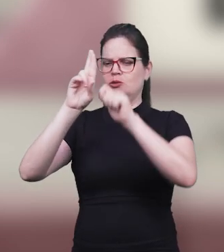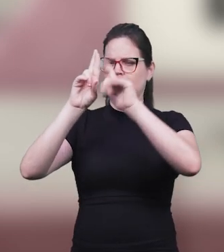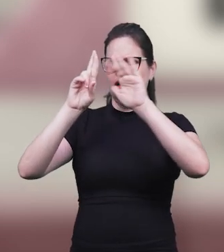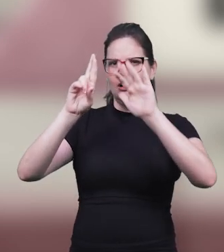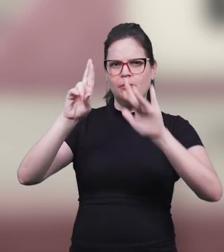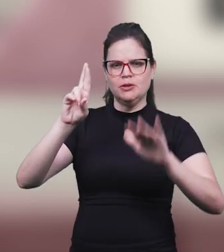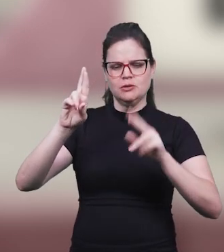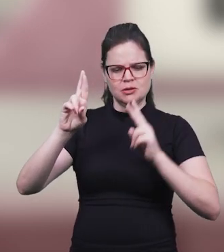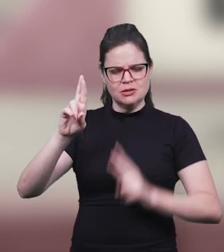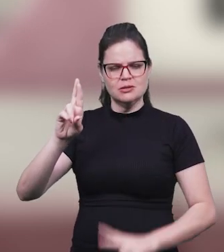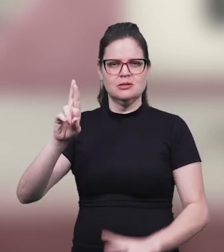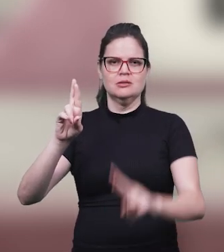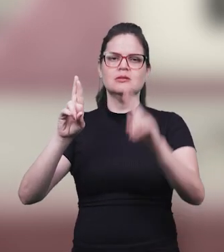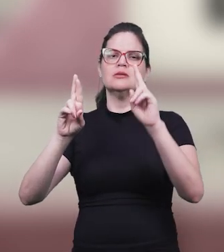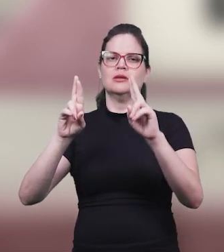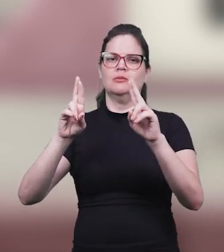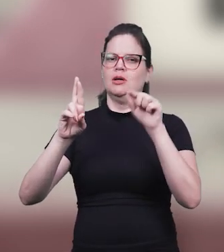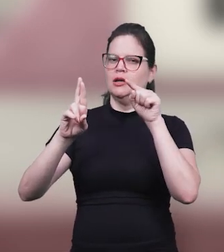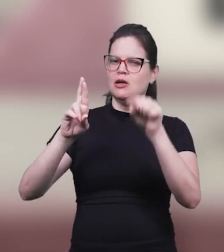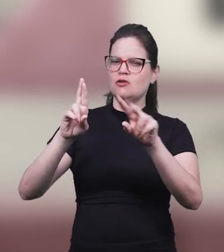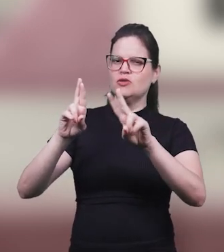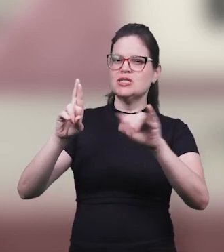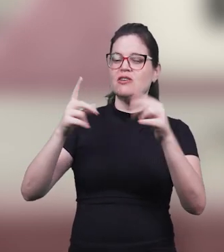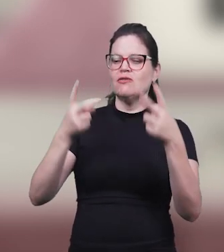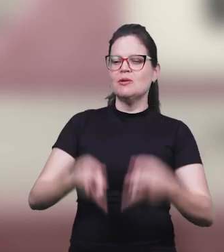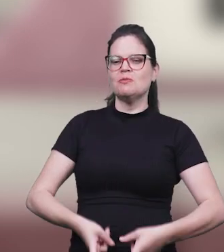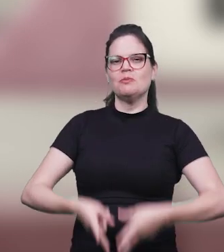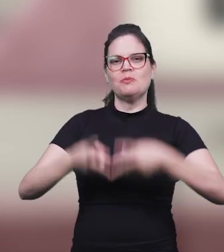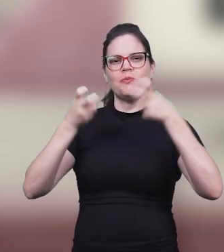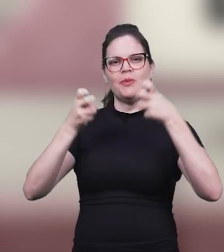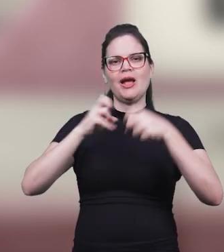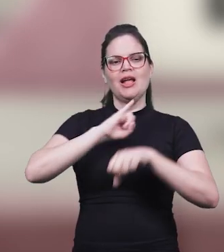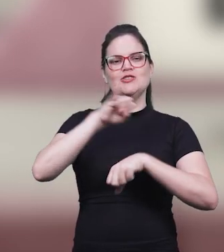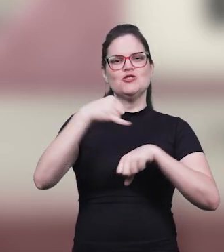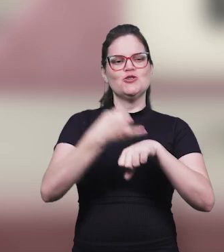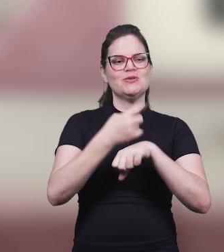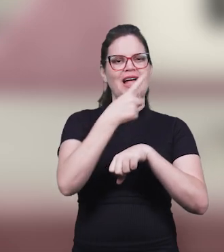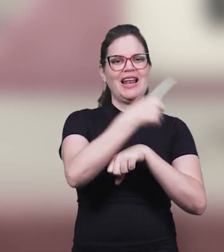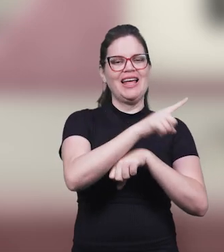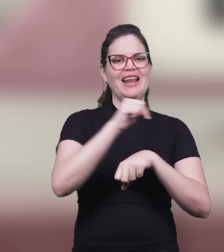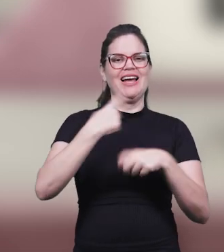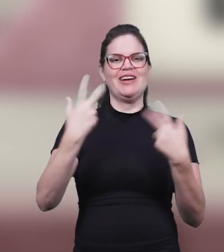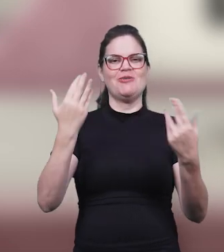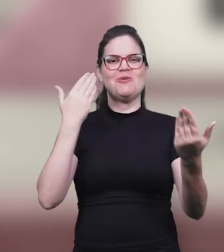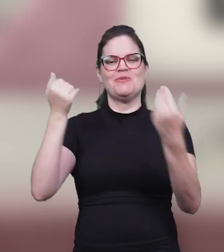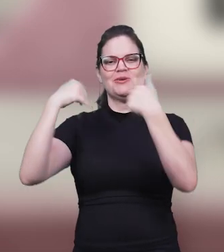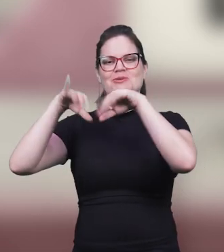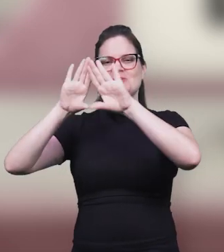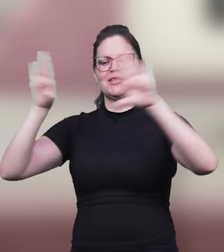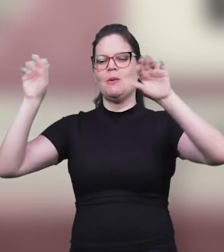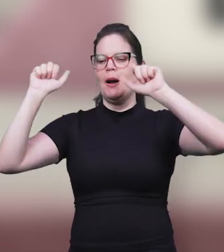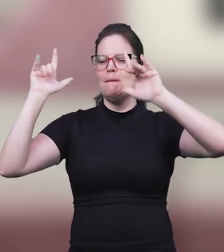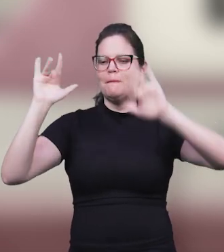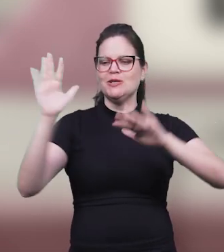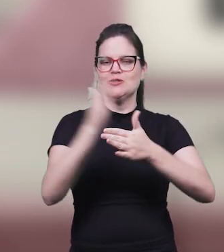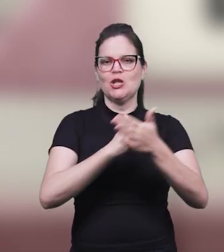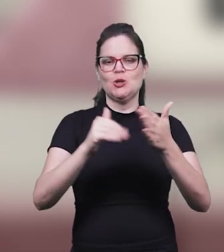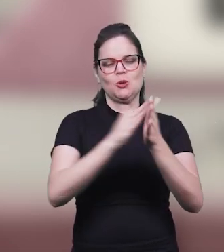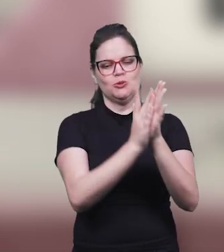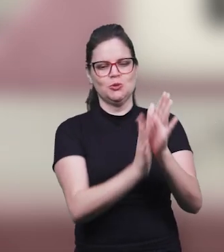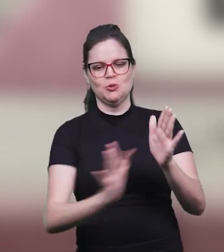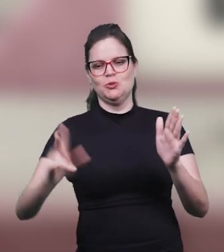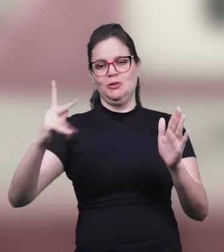Sião, e tu verás os bens de Jerusalém em todos os dias da tua vida, e verás os